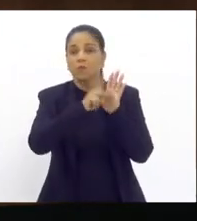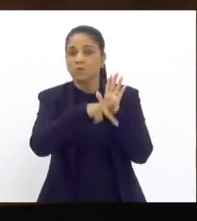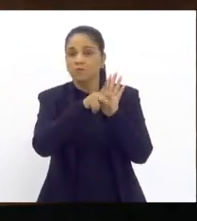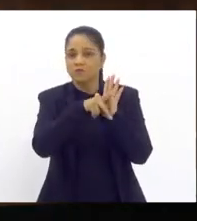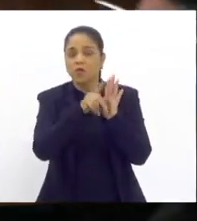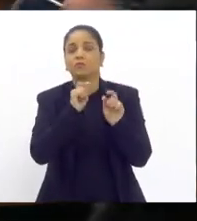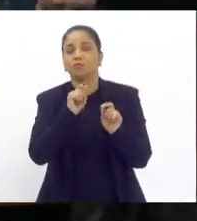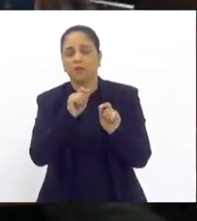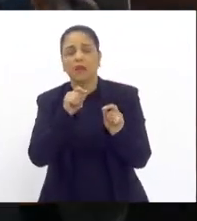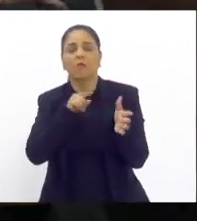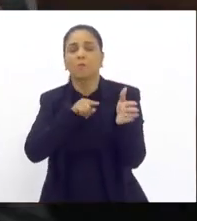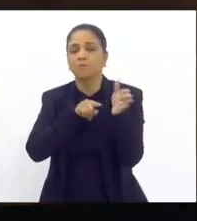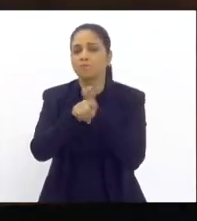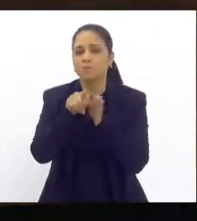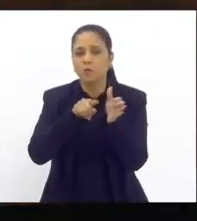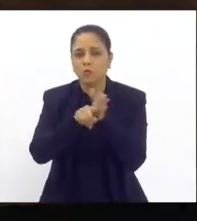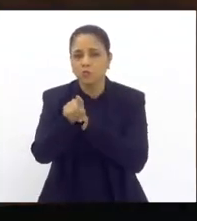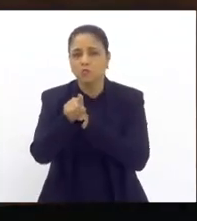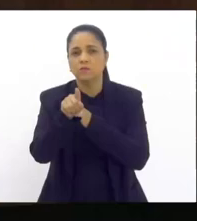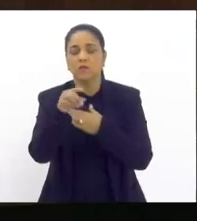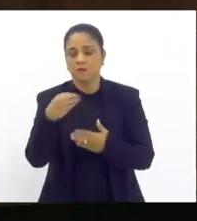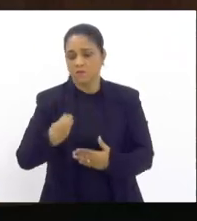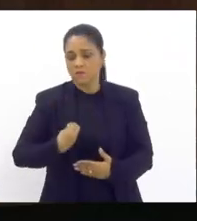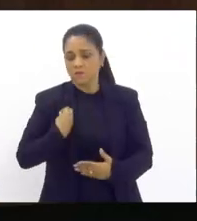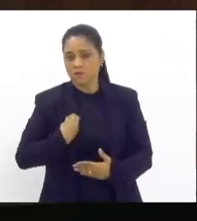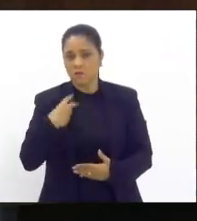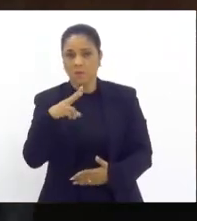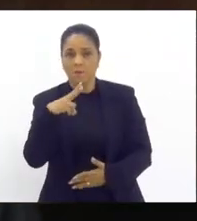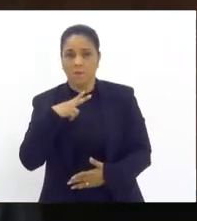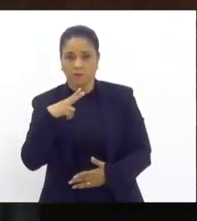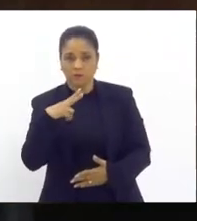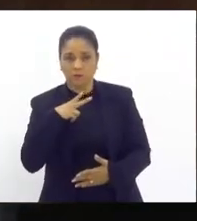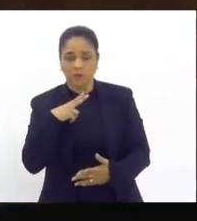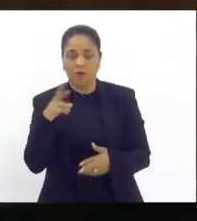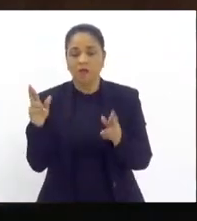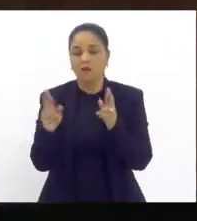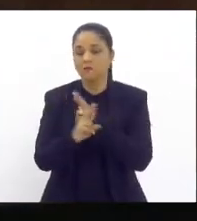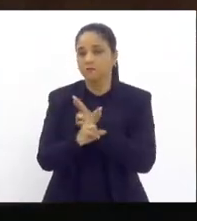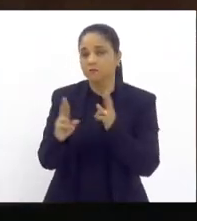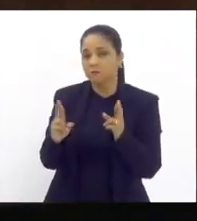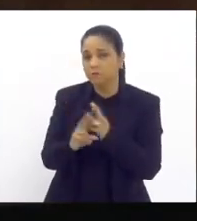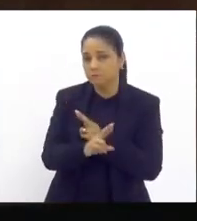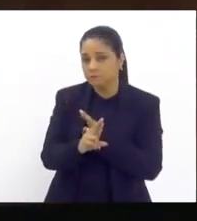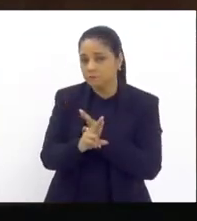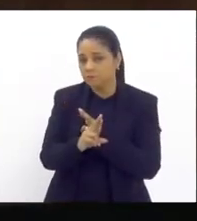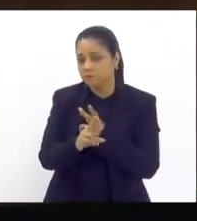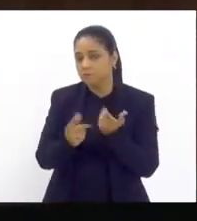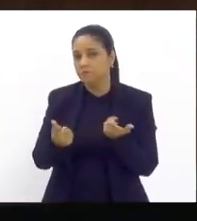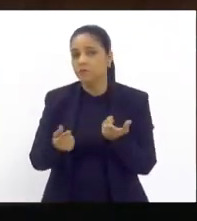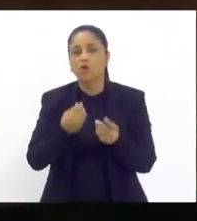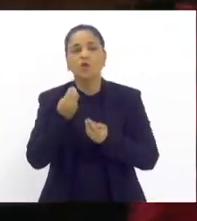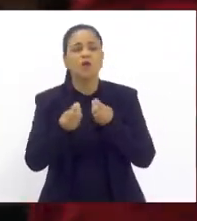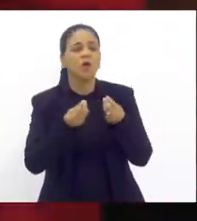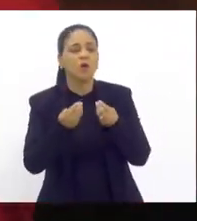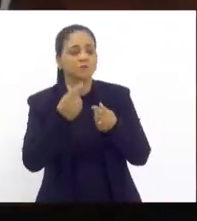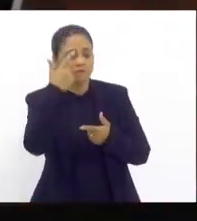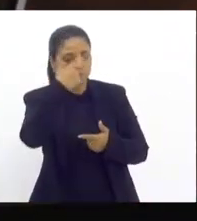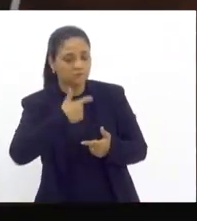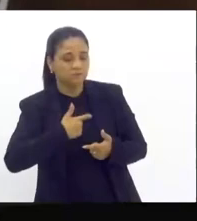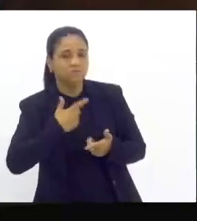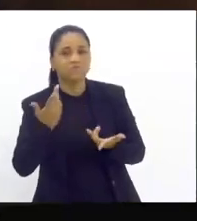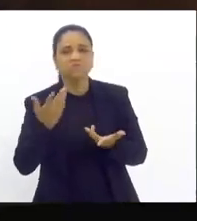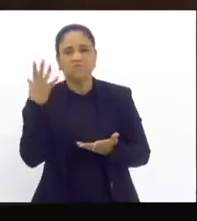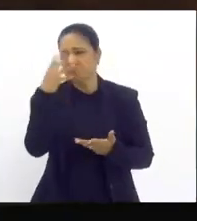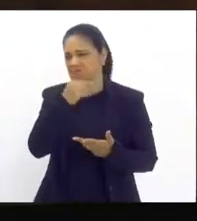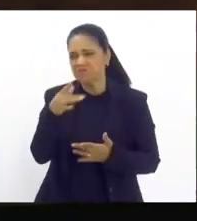perguntas da vida pessoal sobre essa mulher, sobre seus relacionamentos e comentários sobre a sua aparência. Então,